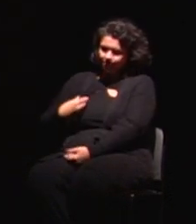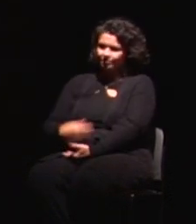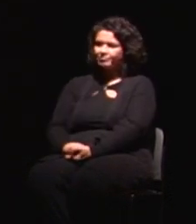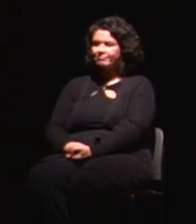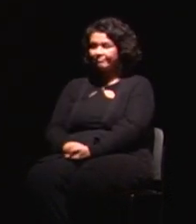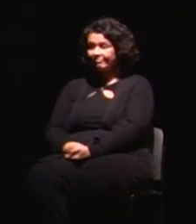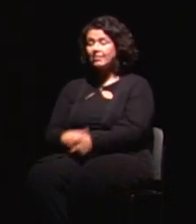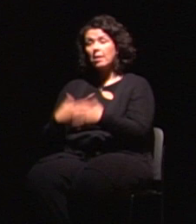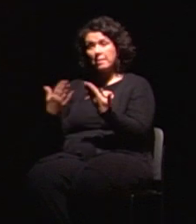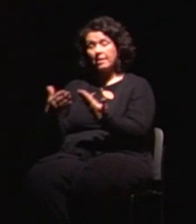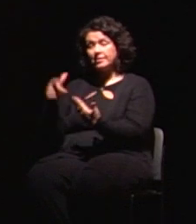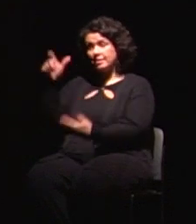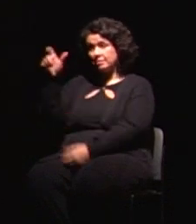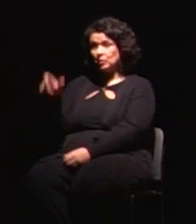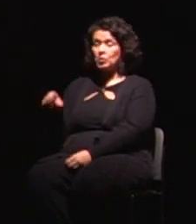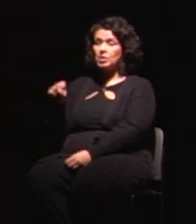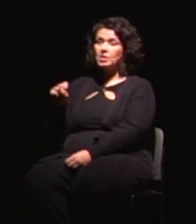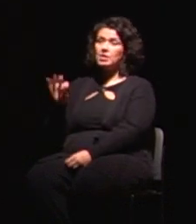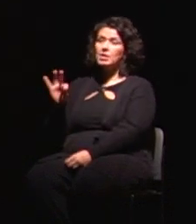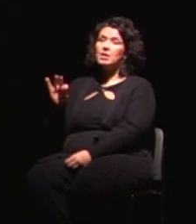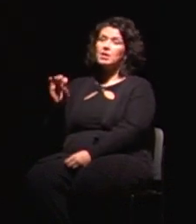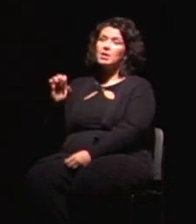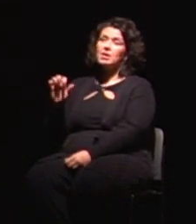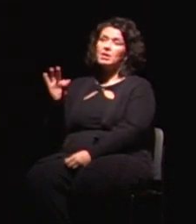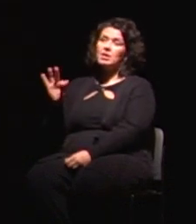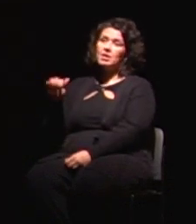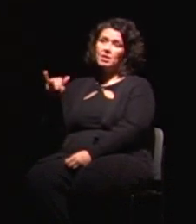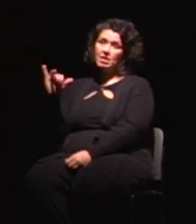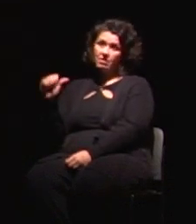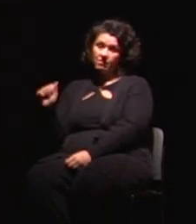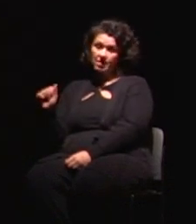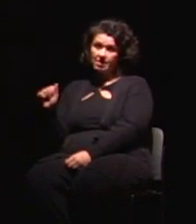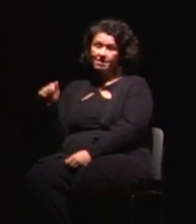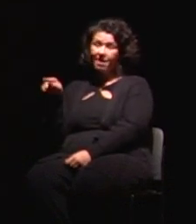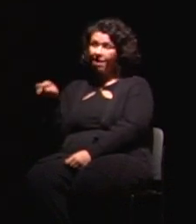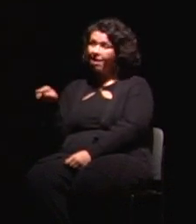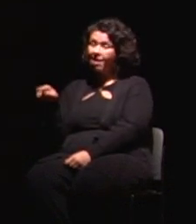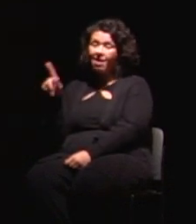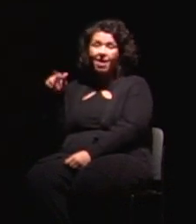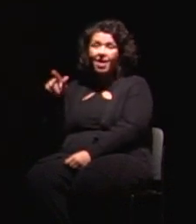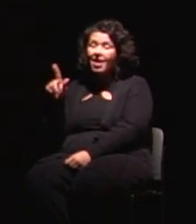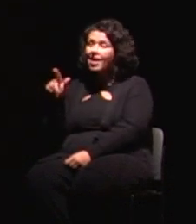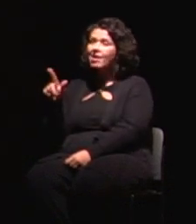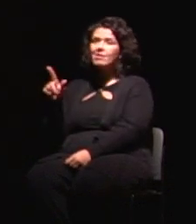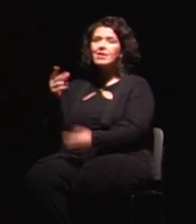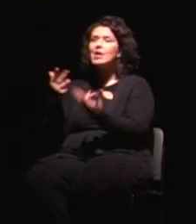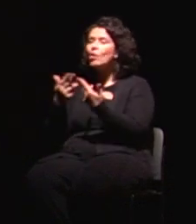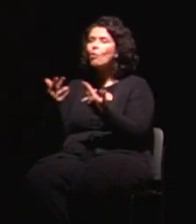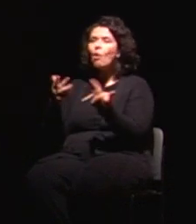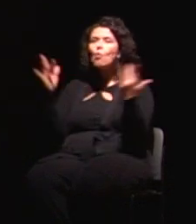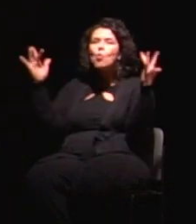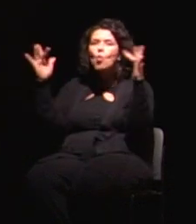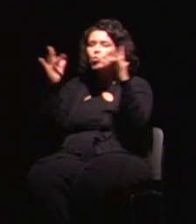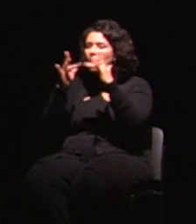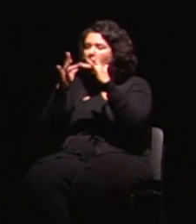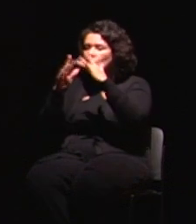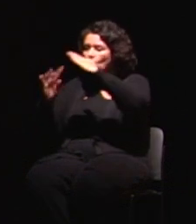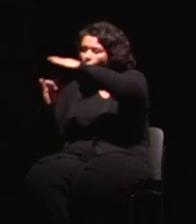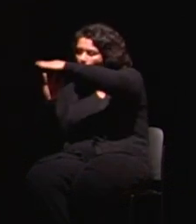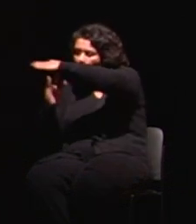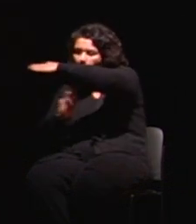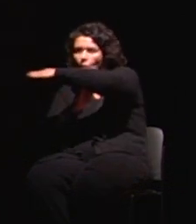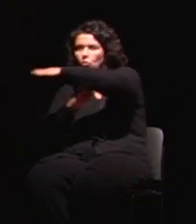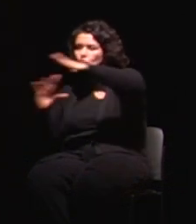realidade, ela está ligada, essa ponte, é essa ponte que se fez ao longo do